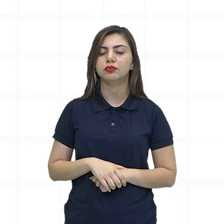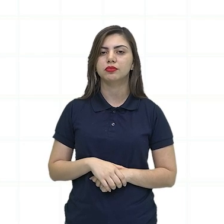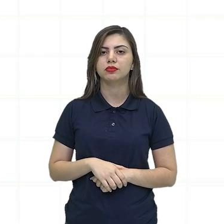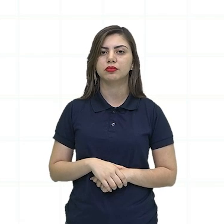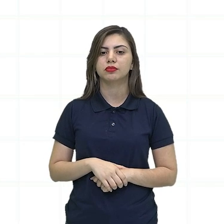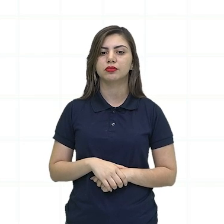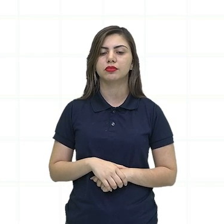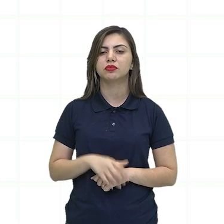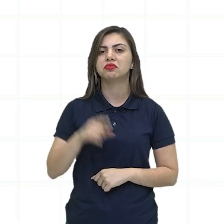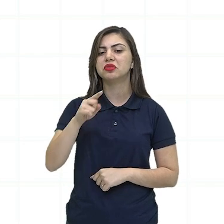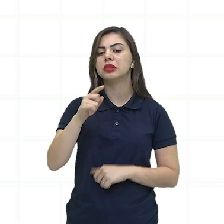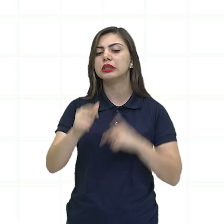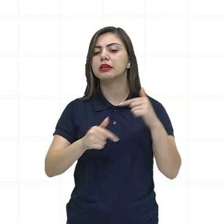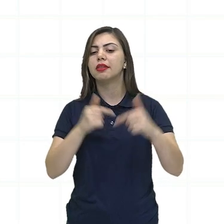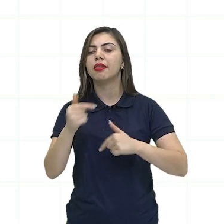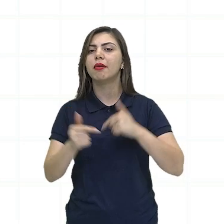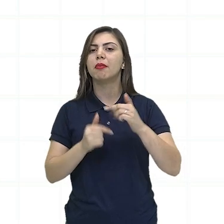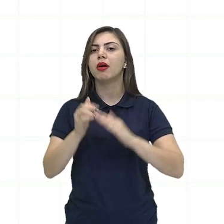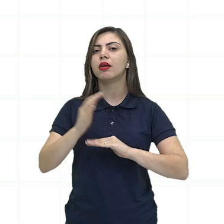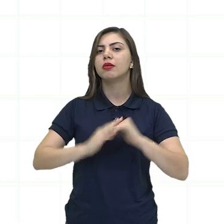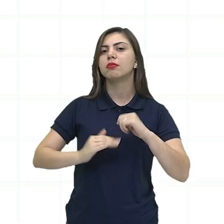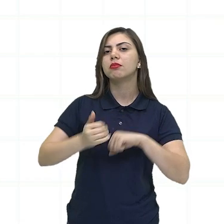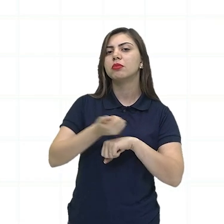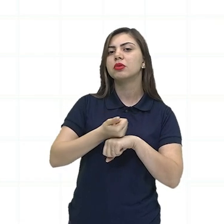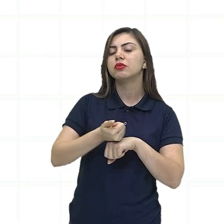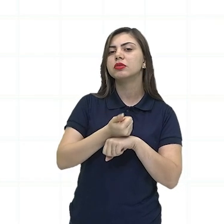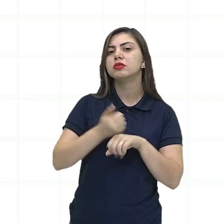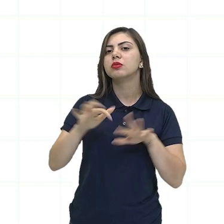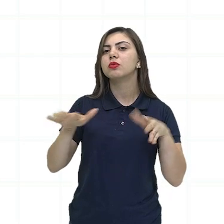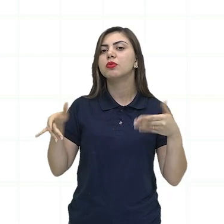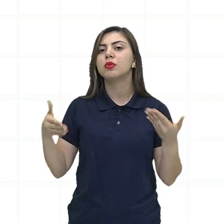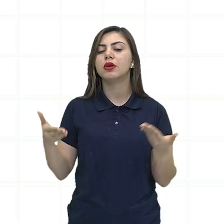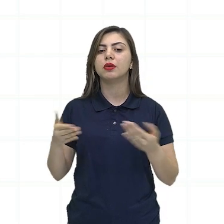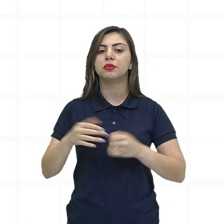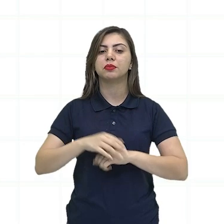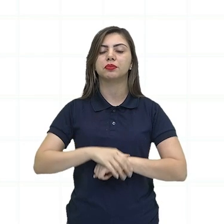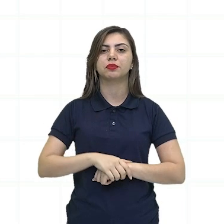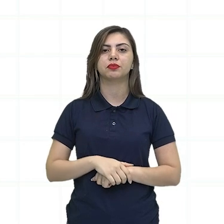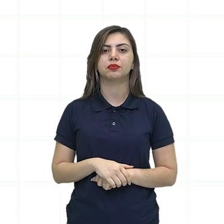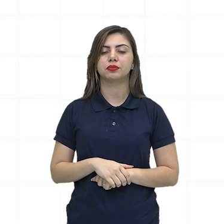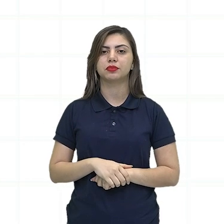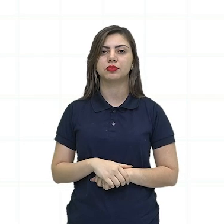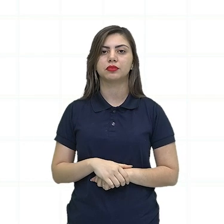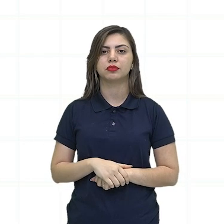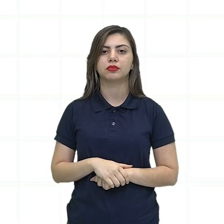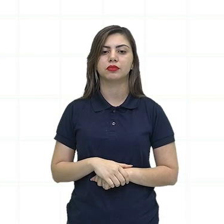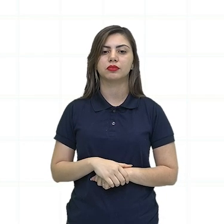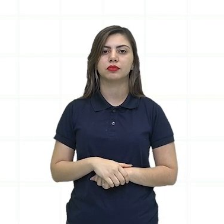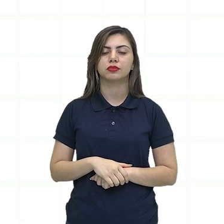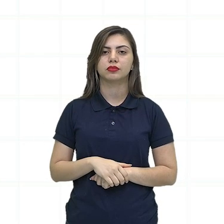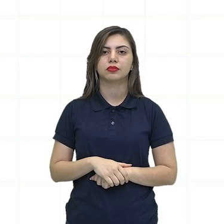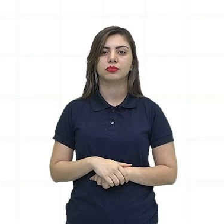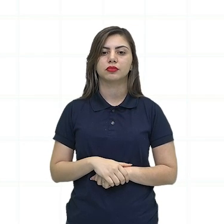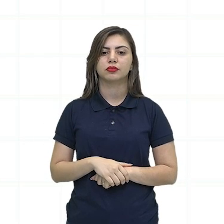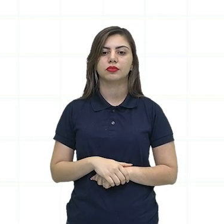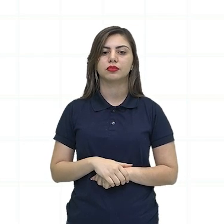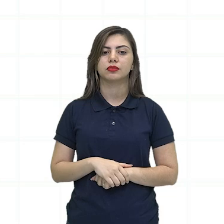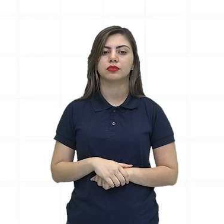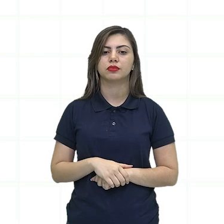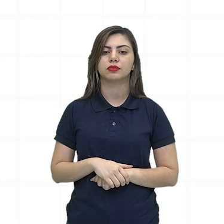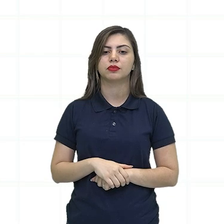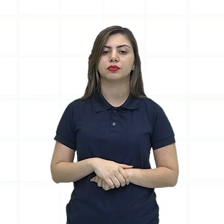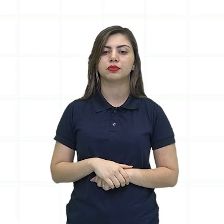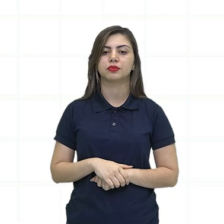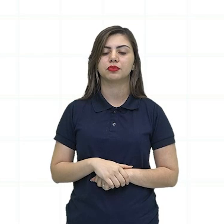seu trabalho atual, né? Ou profissão? And what are your hobbies or